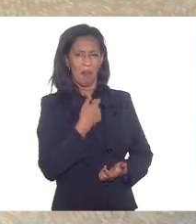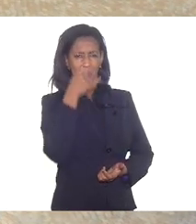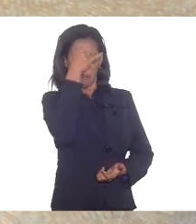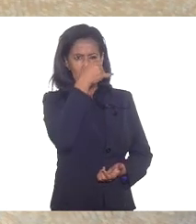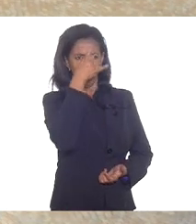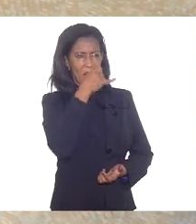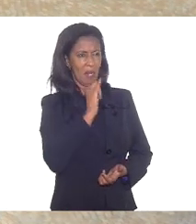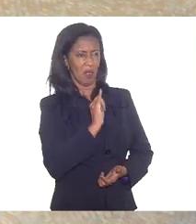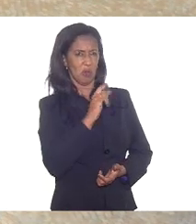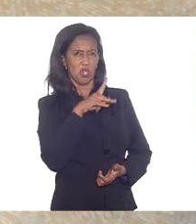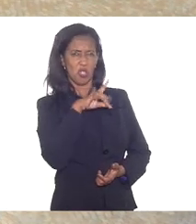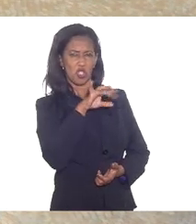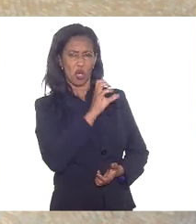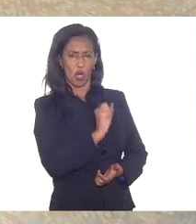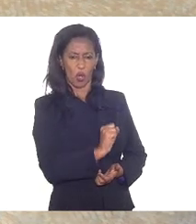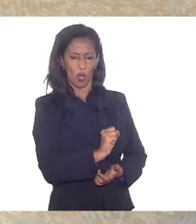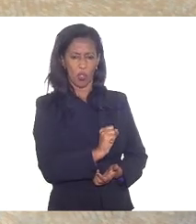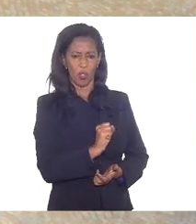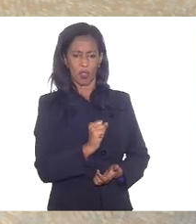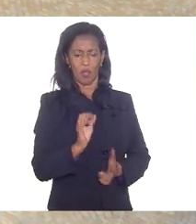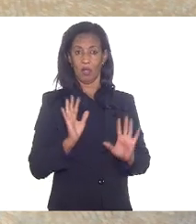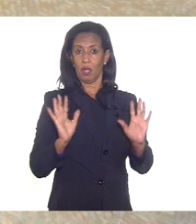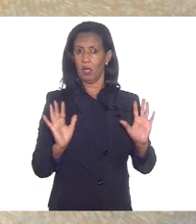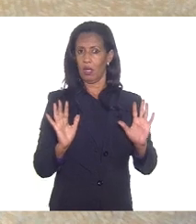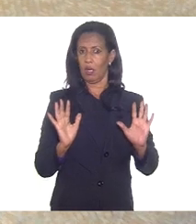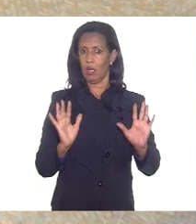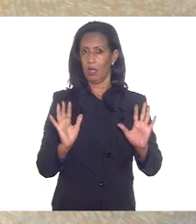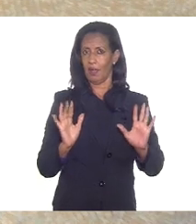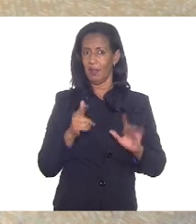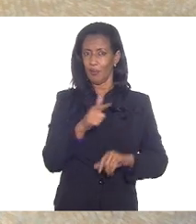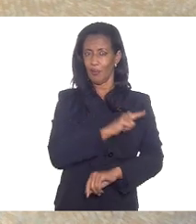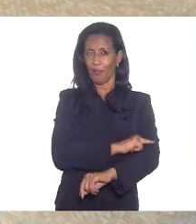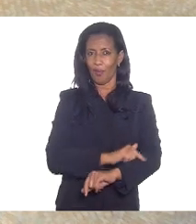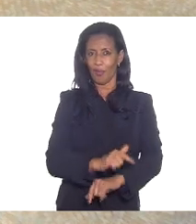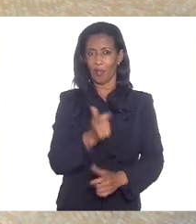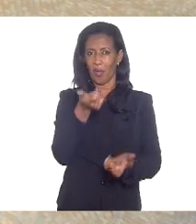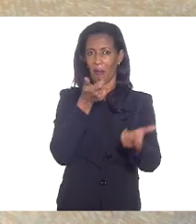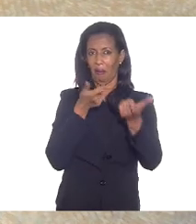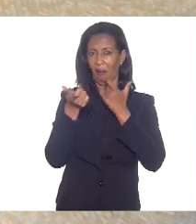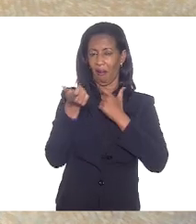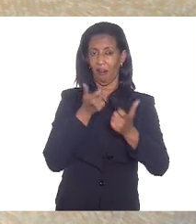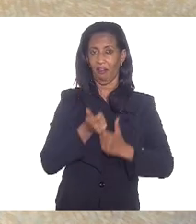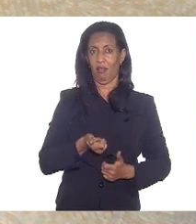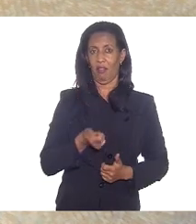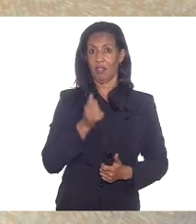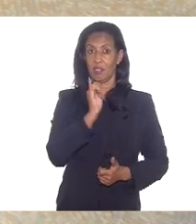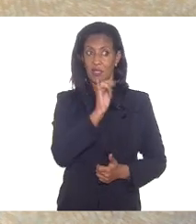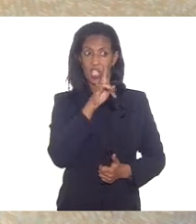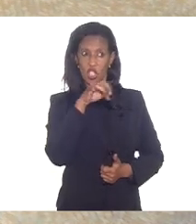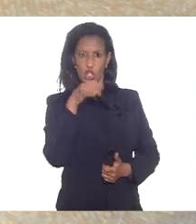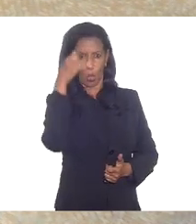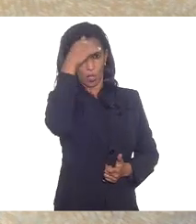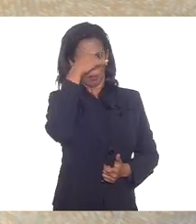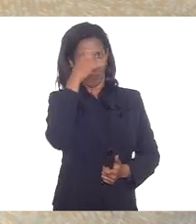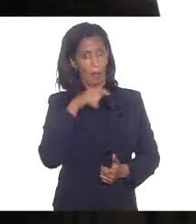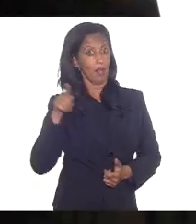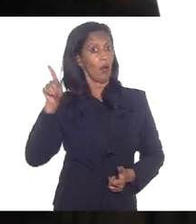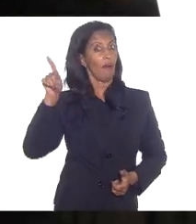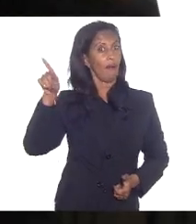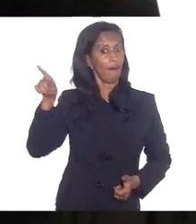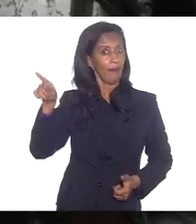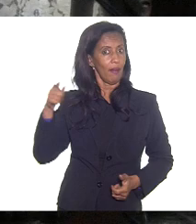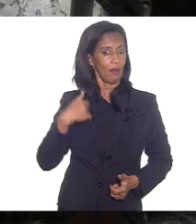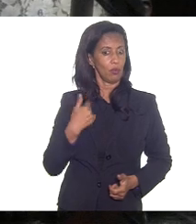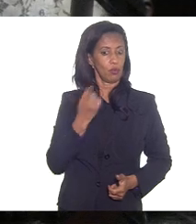Marquinhos. Ele que foi, não foi cordial com as palavras. Se tem idiota, bobalhão, é ele. É ele.